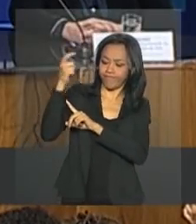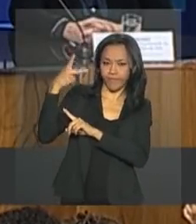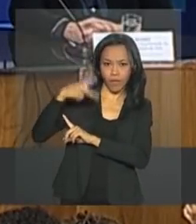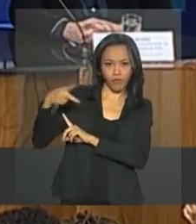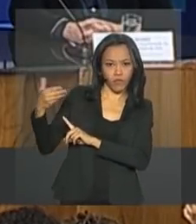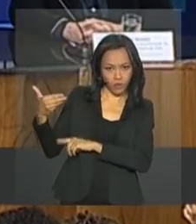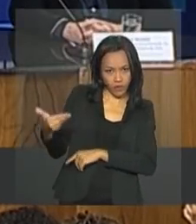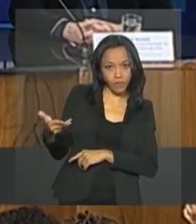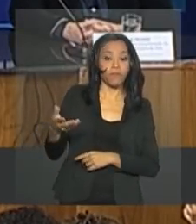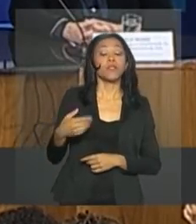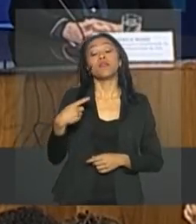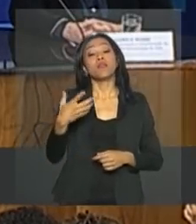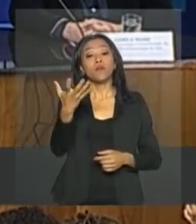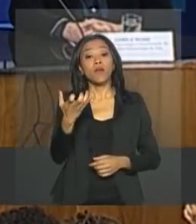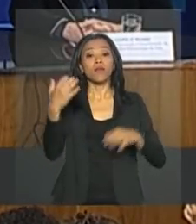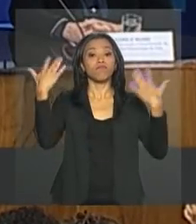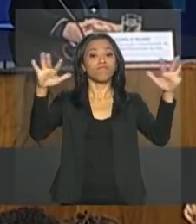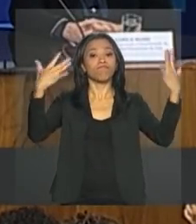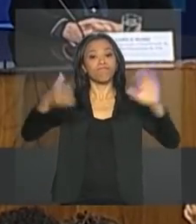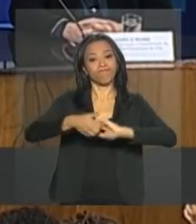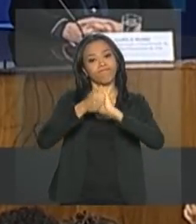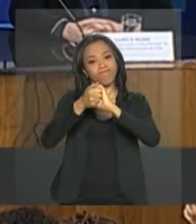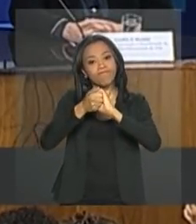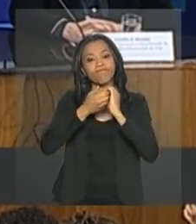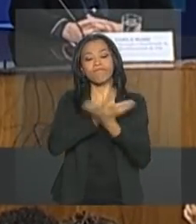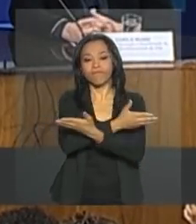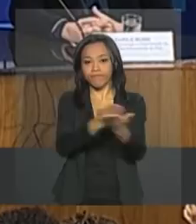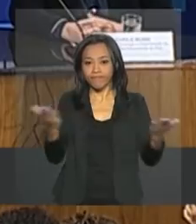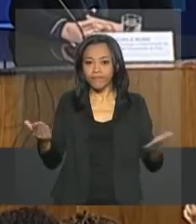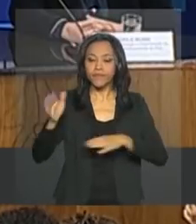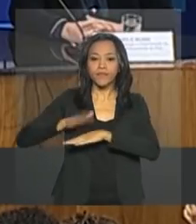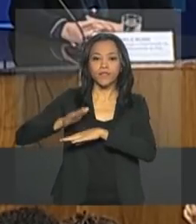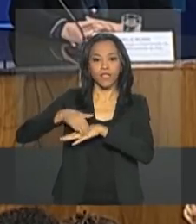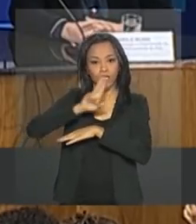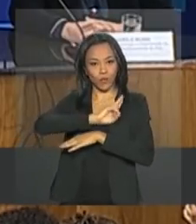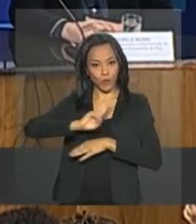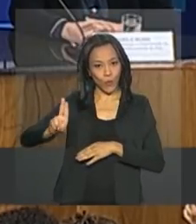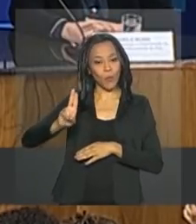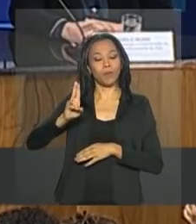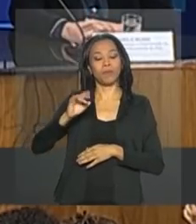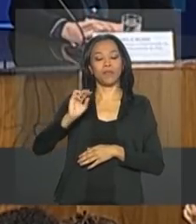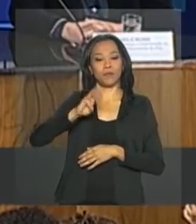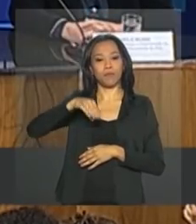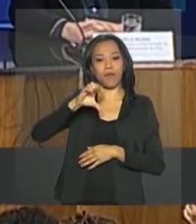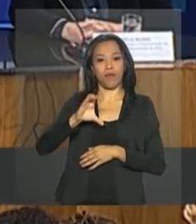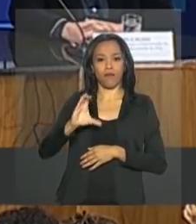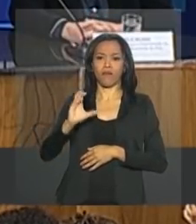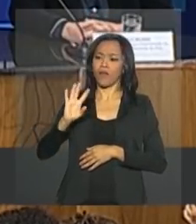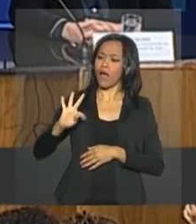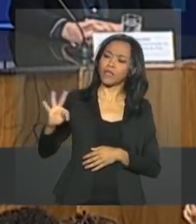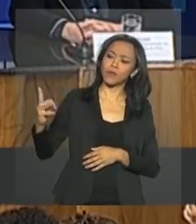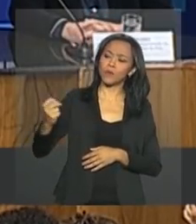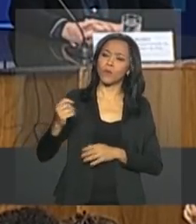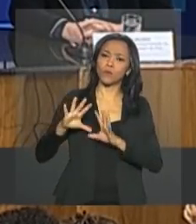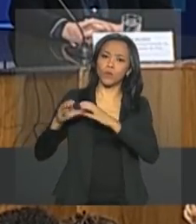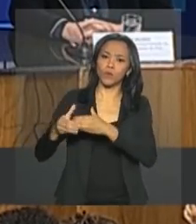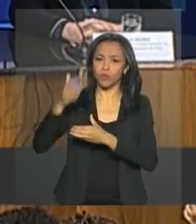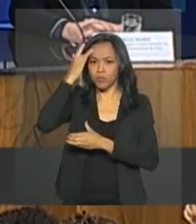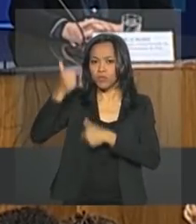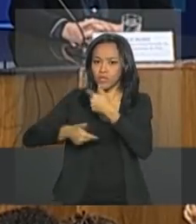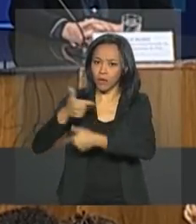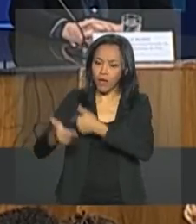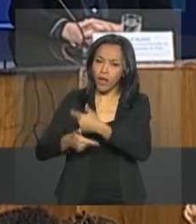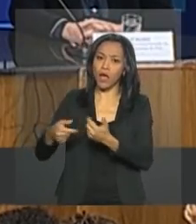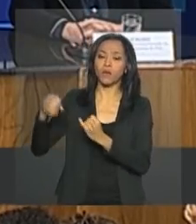é nome de de toda a equipe do ministério da educação especialmente as pessoas aqui envolvidas do inep e